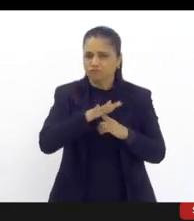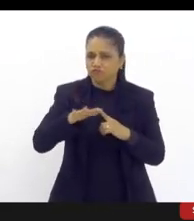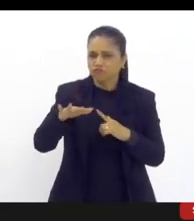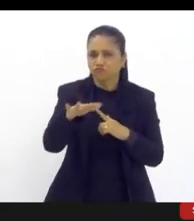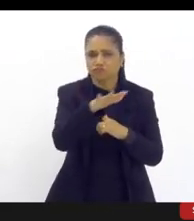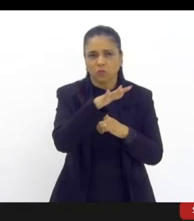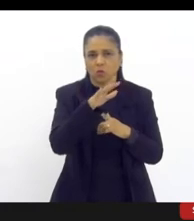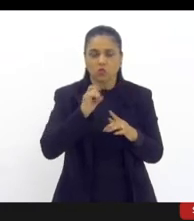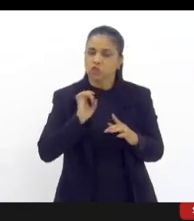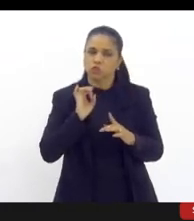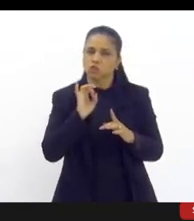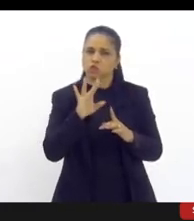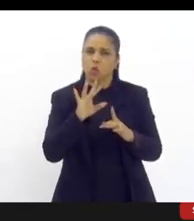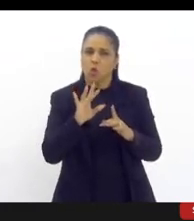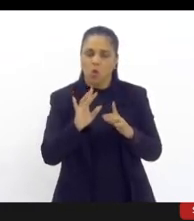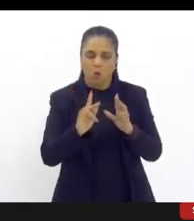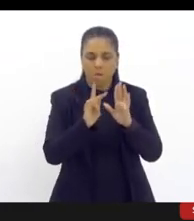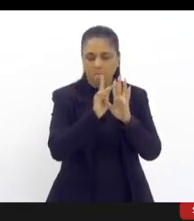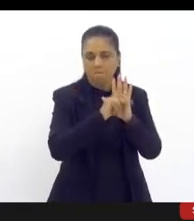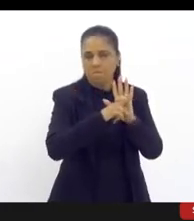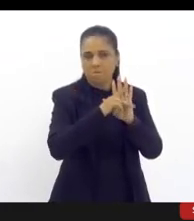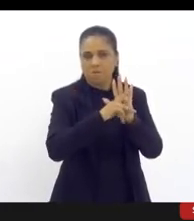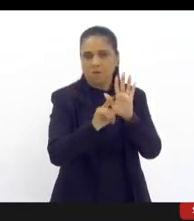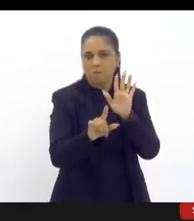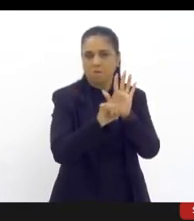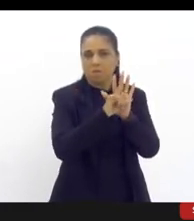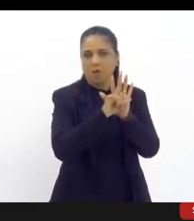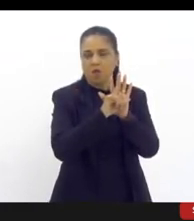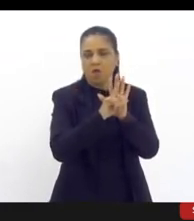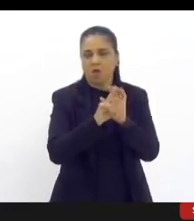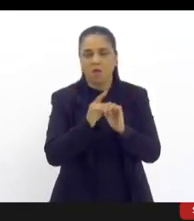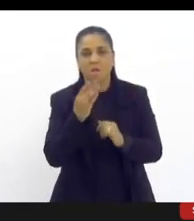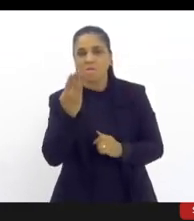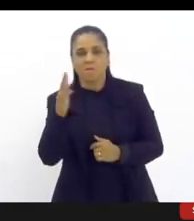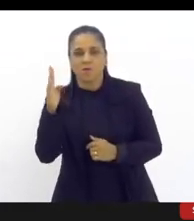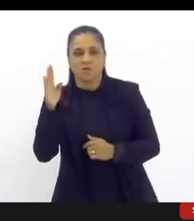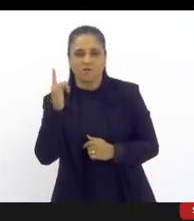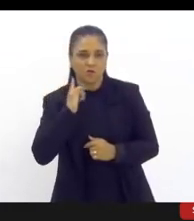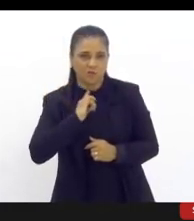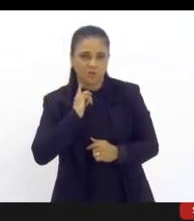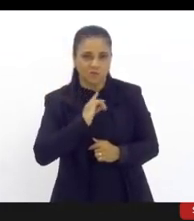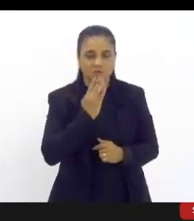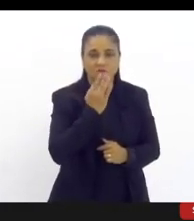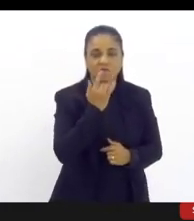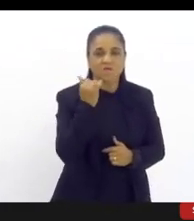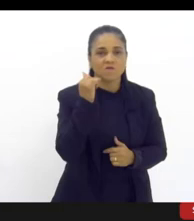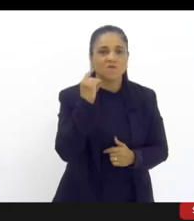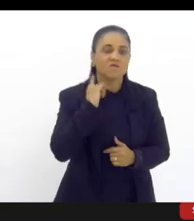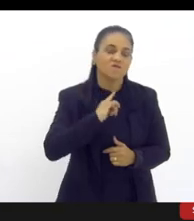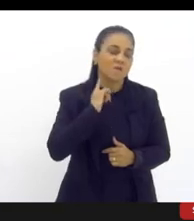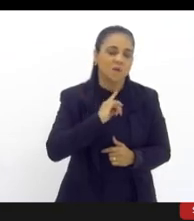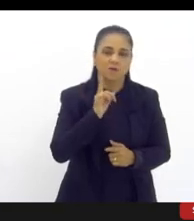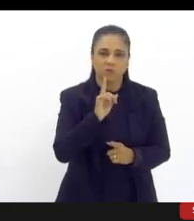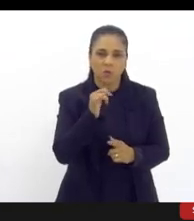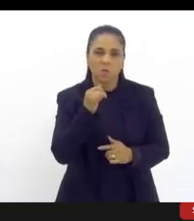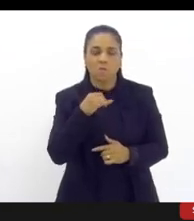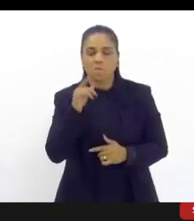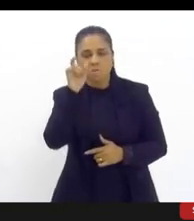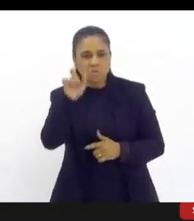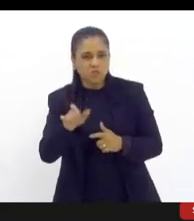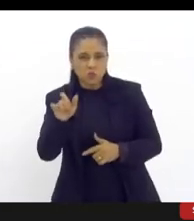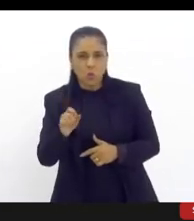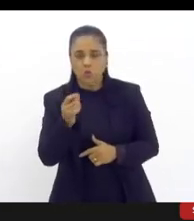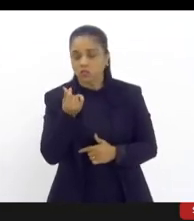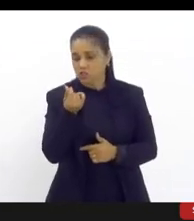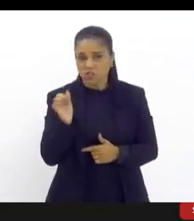lei só para o Flamengo, o Botafogo, os rapazes, sei lá quem, os ricos, não. A gente faz